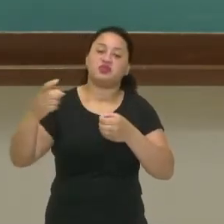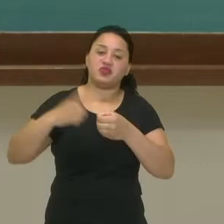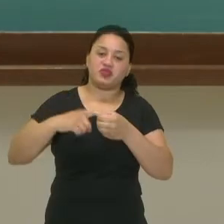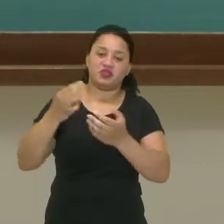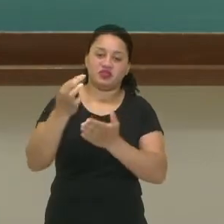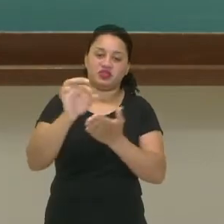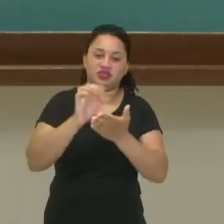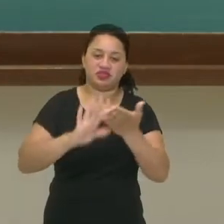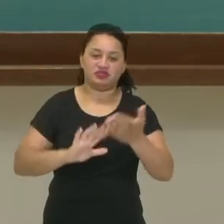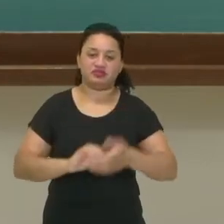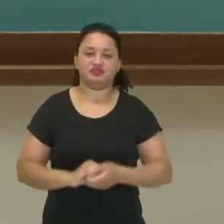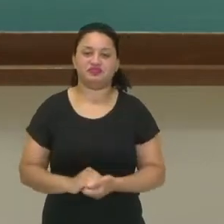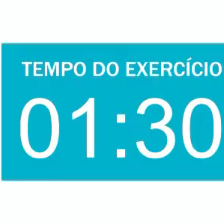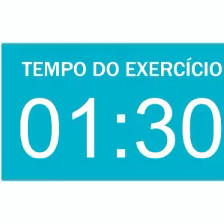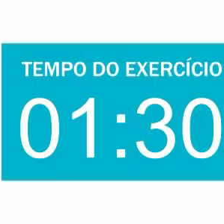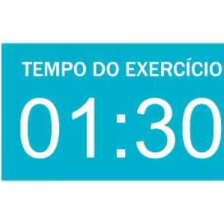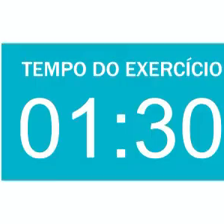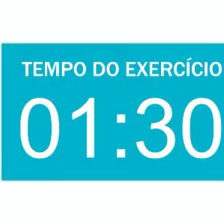hein? Vai lá!